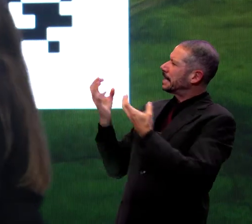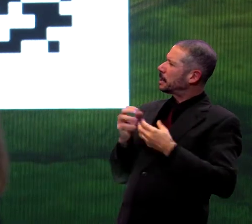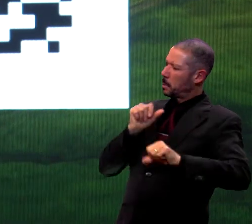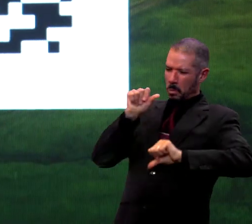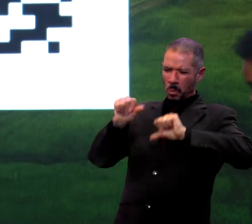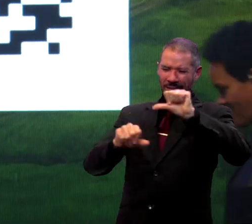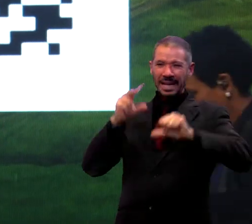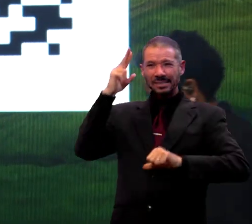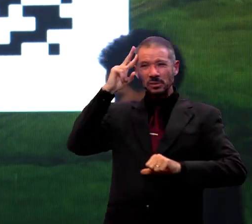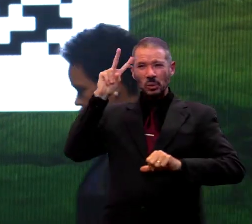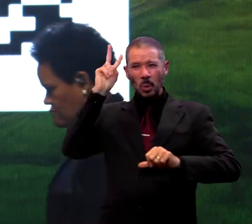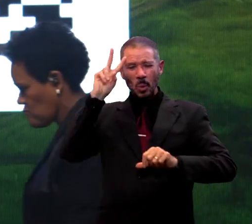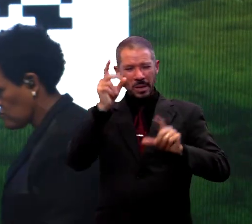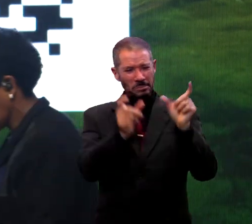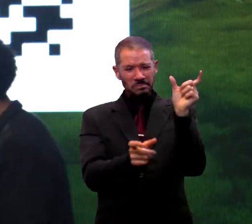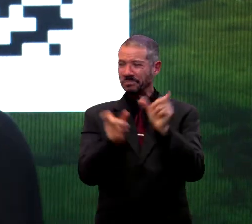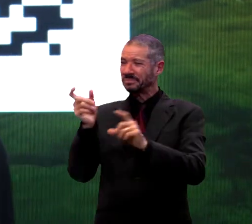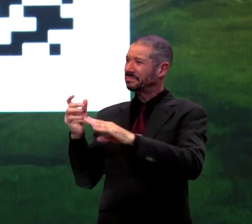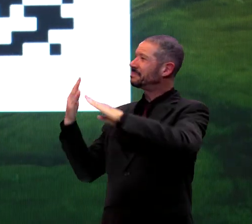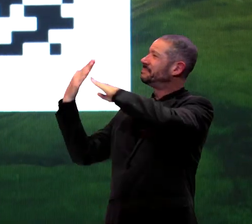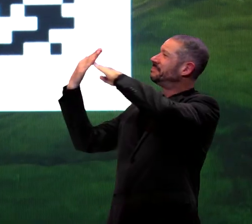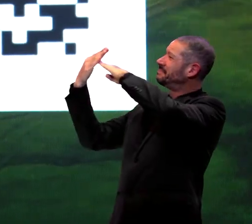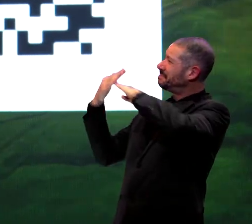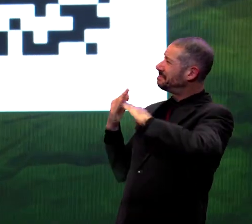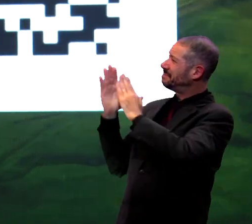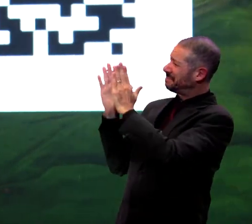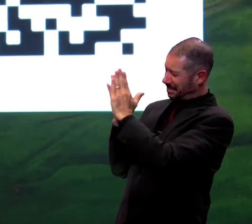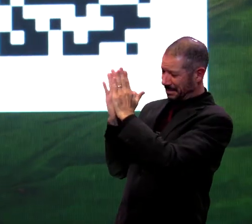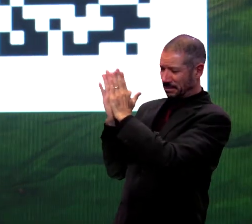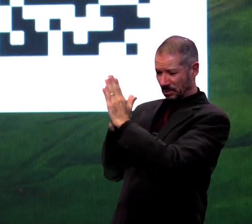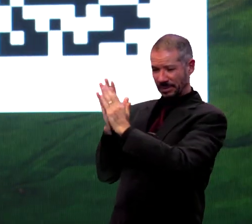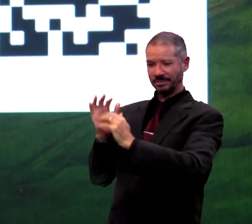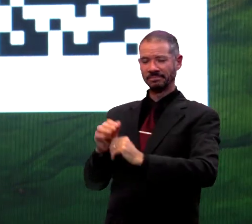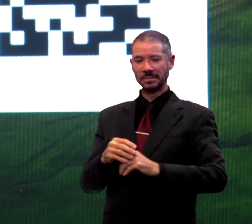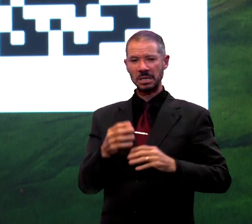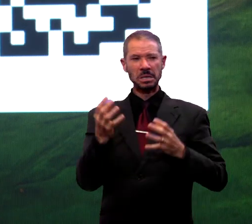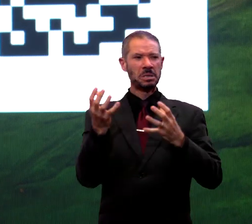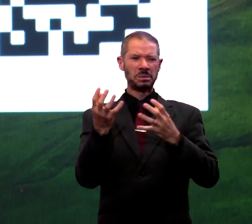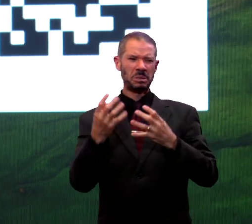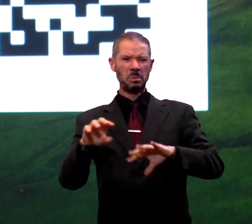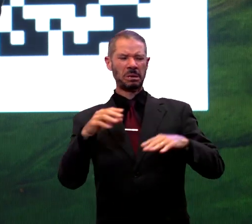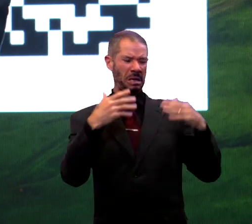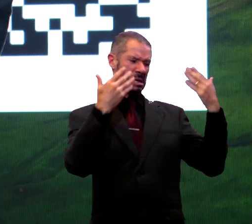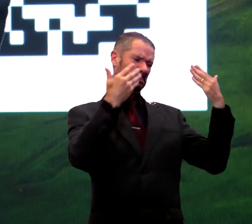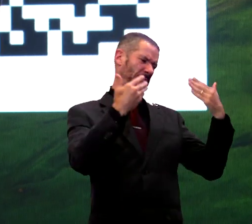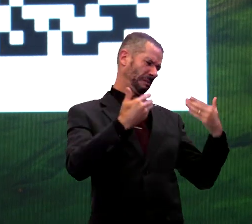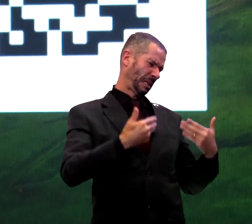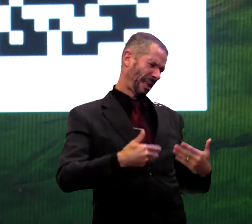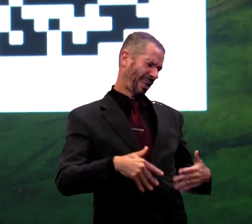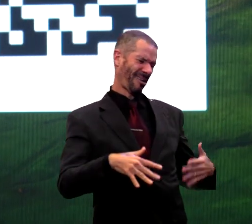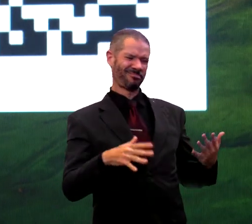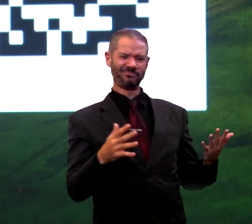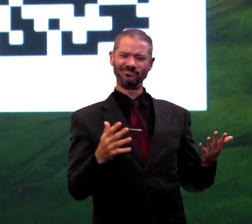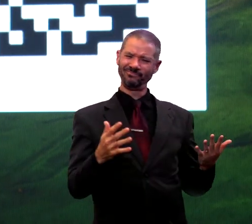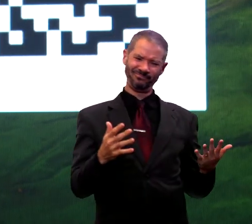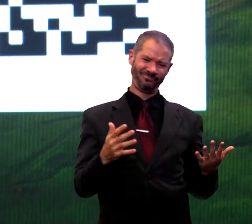de mais alguém. Me ajuda, Deus. Eu não quero ficar